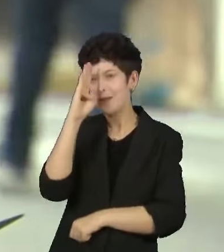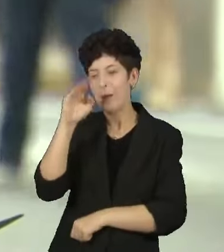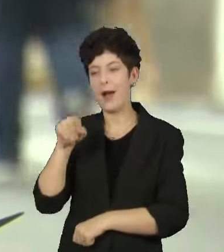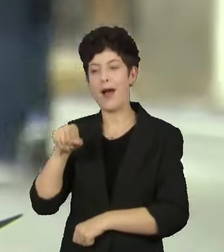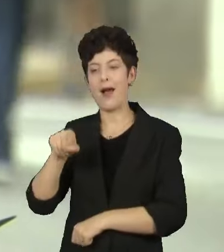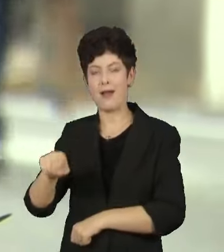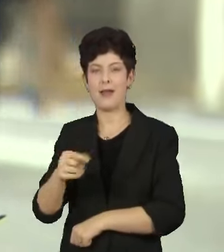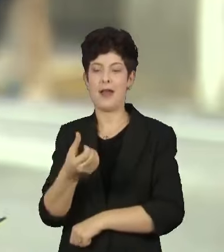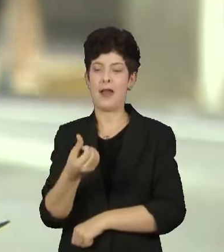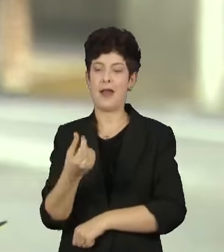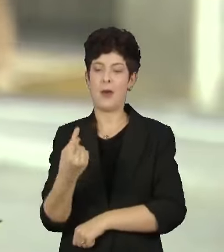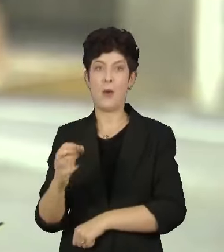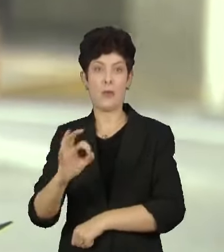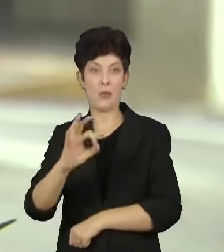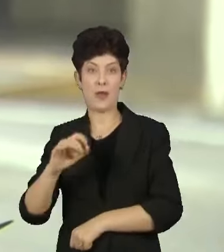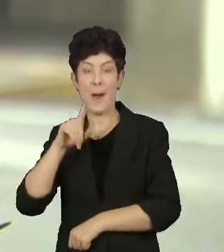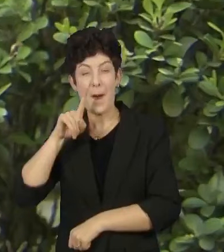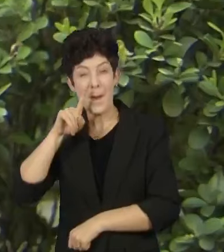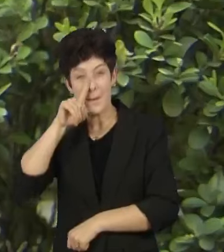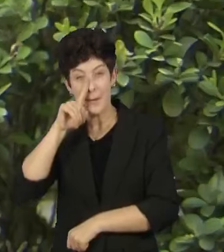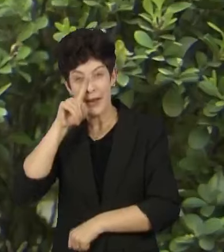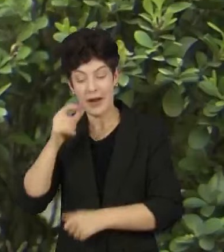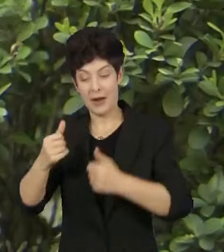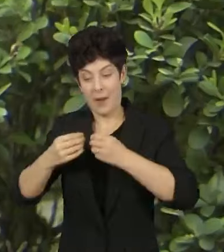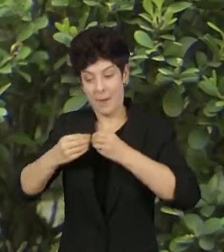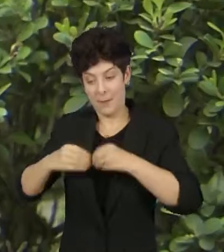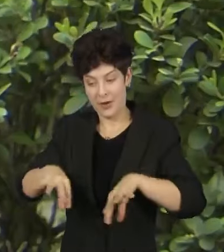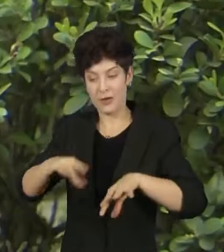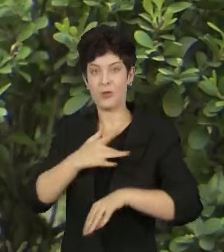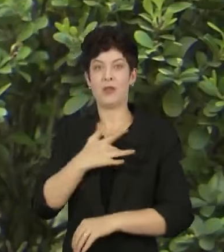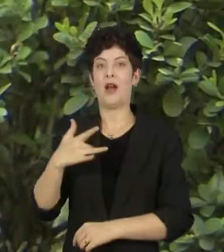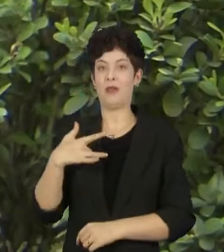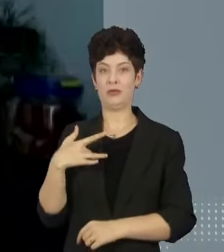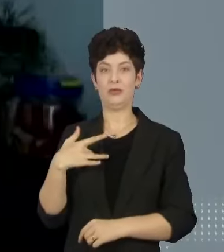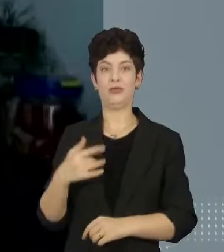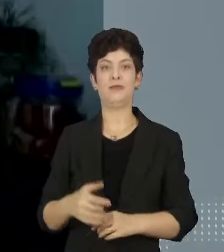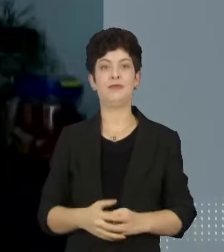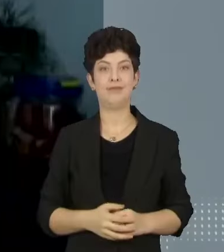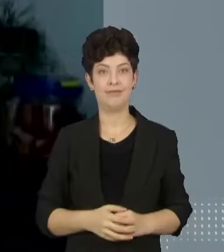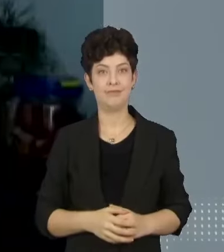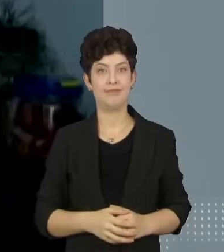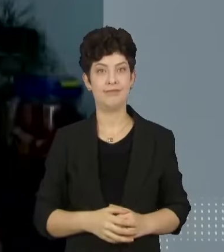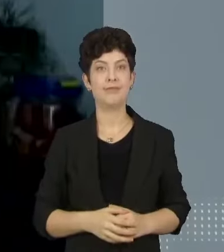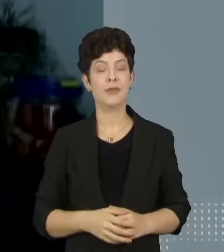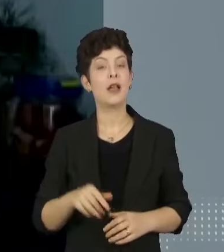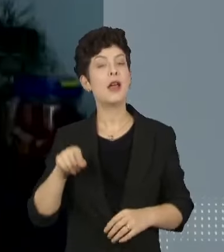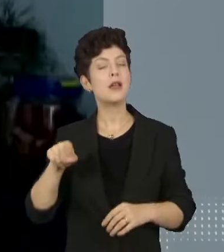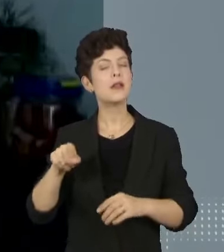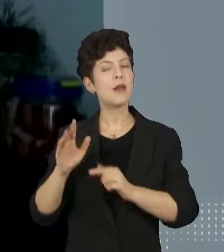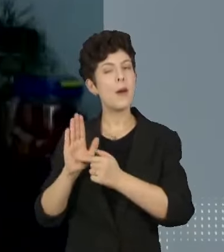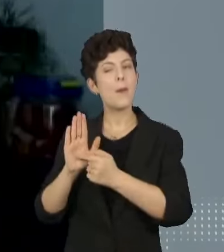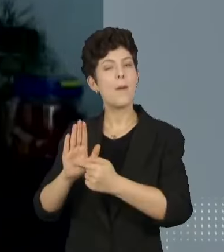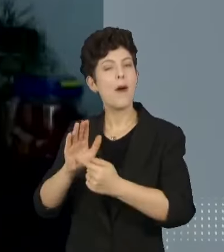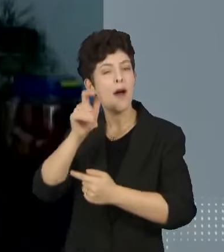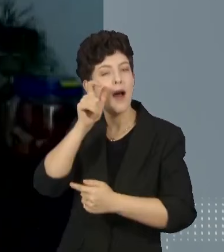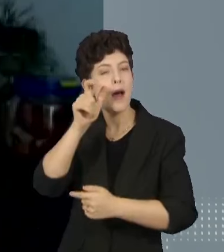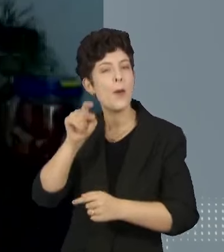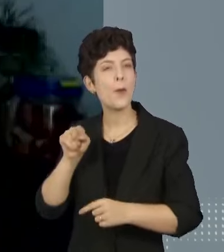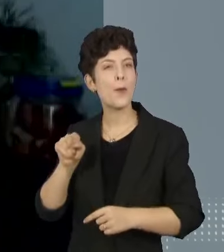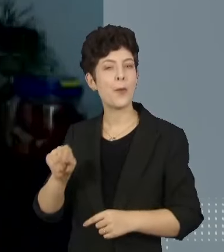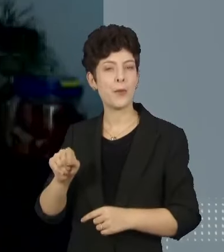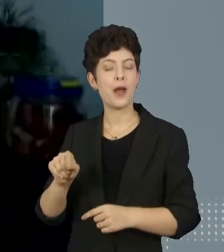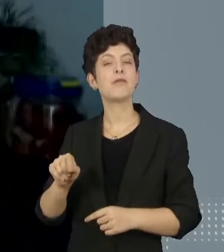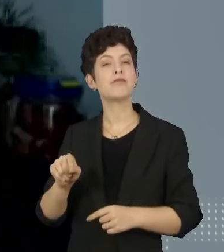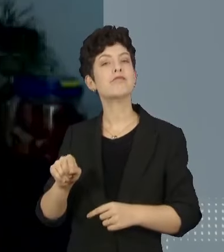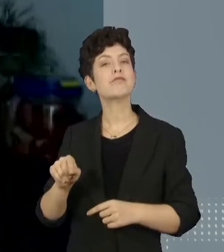risco 61% maior de terem algum problema de saúde. Isso pode ser uma pista interessante para